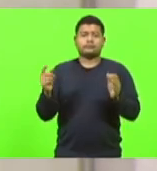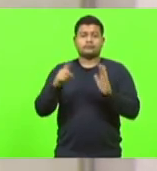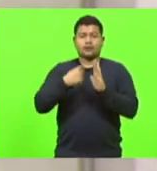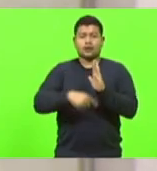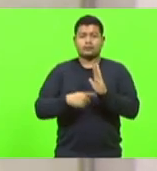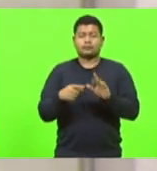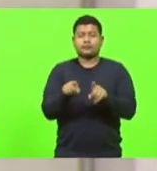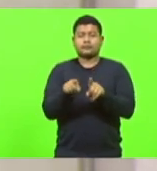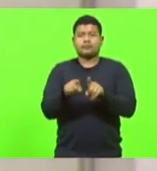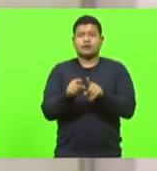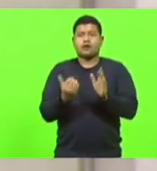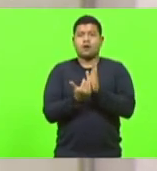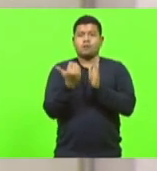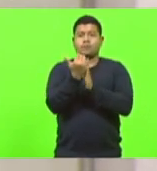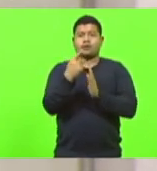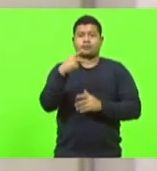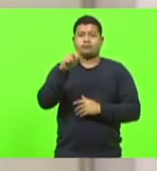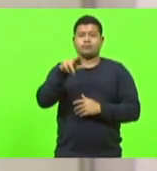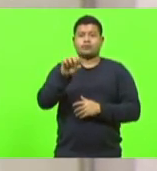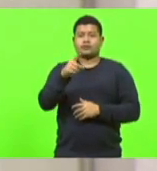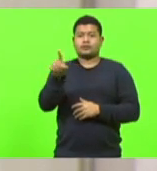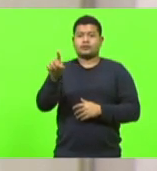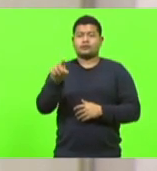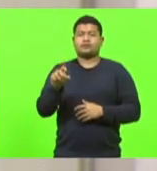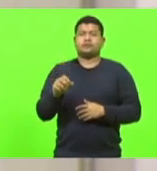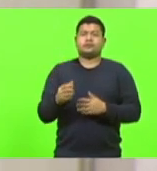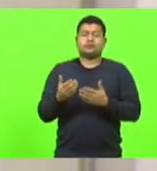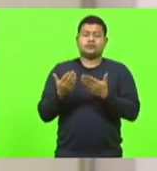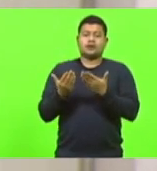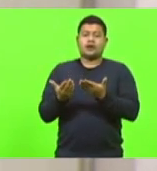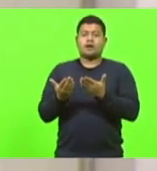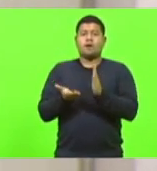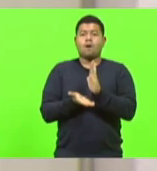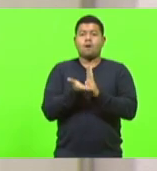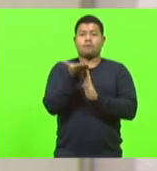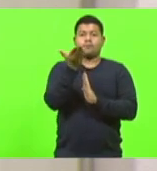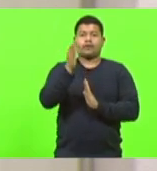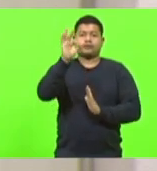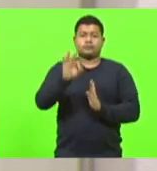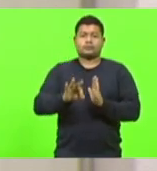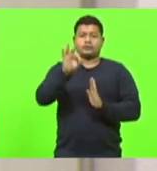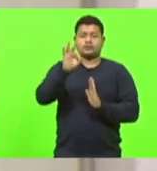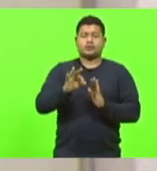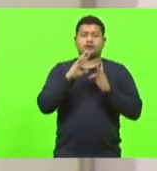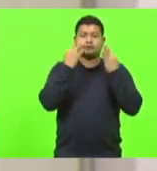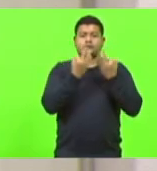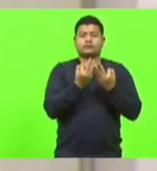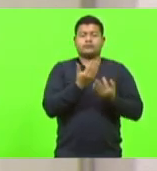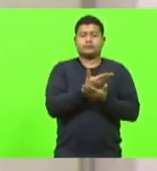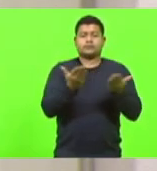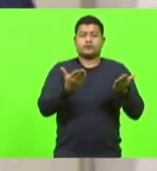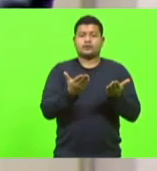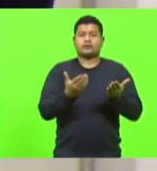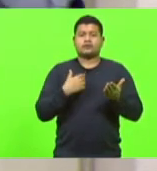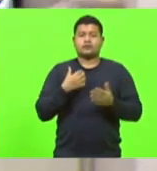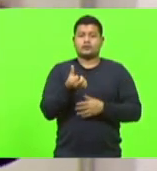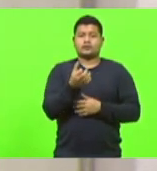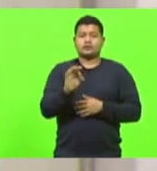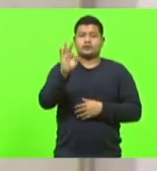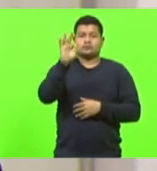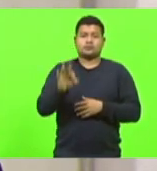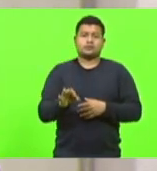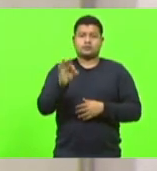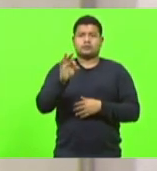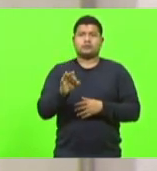pensão por morte se for morte natural o aumento da alíquota familiar aos dependentes que foi para sessenta por cento